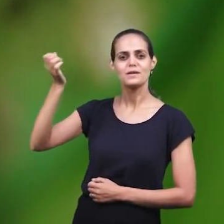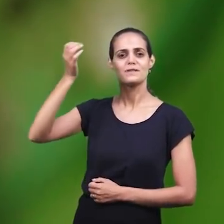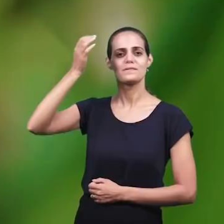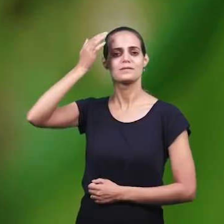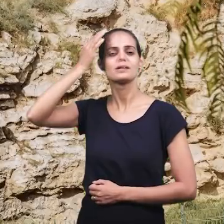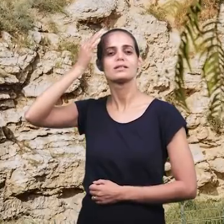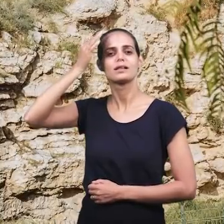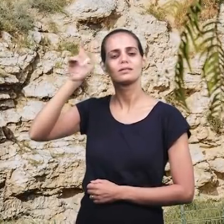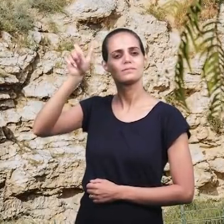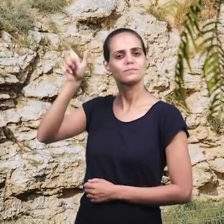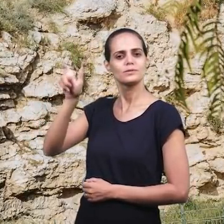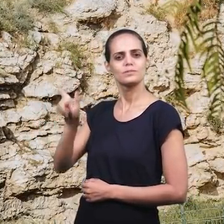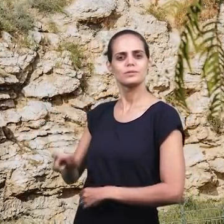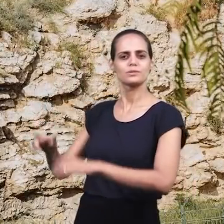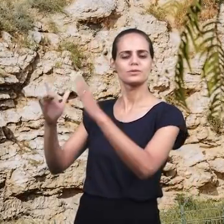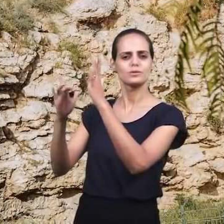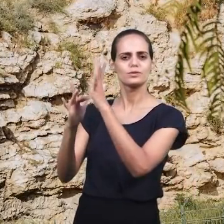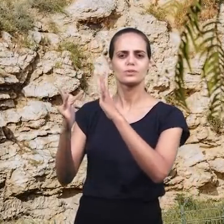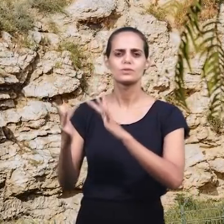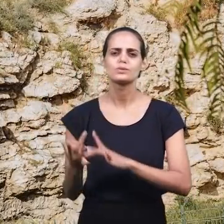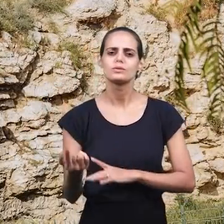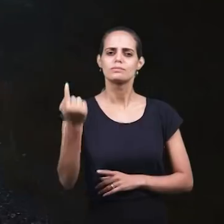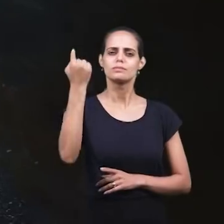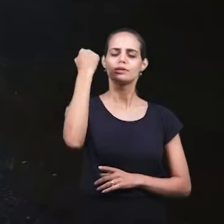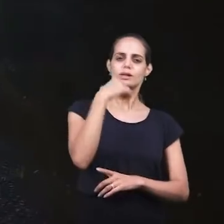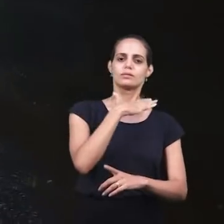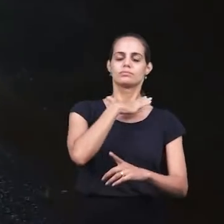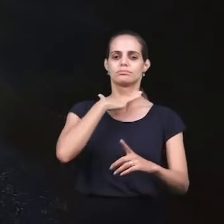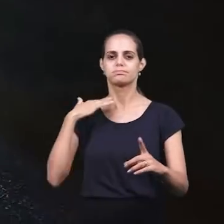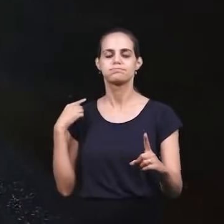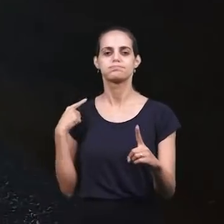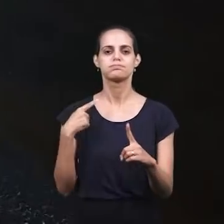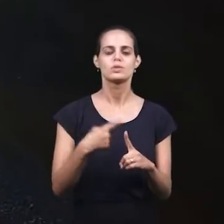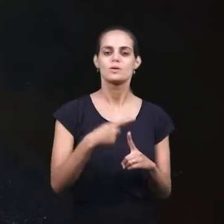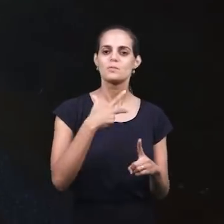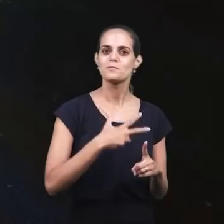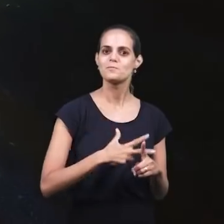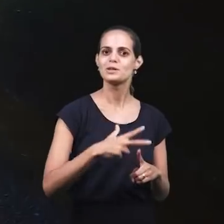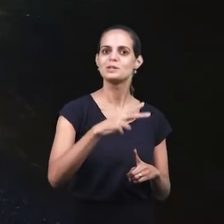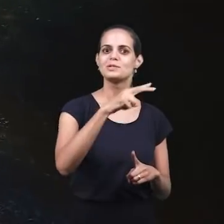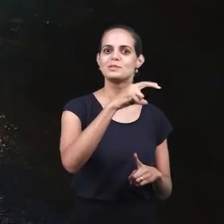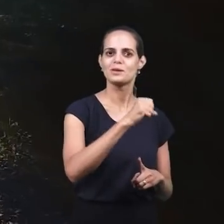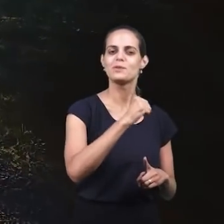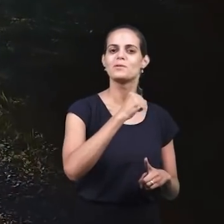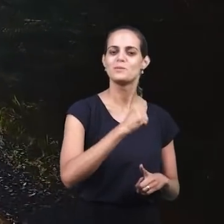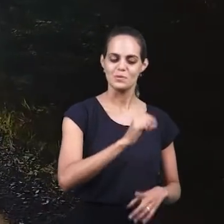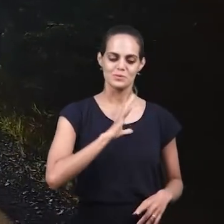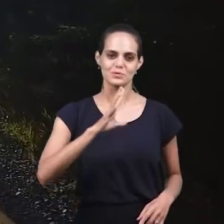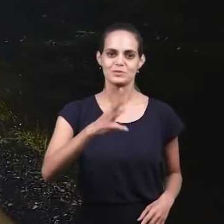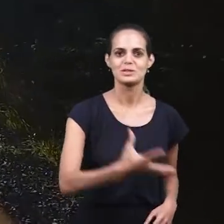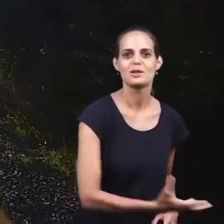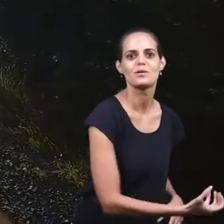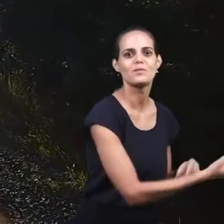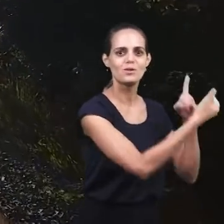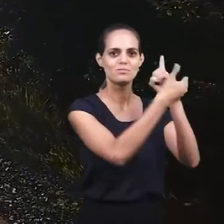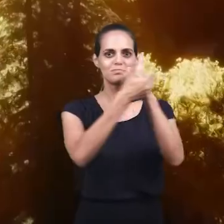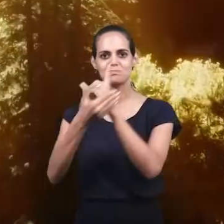reveladas em Jesus, cuja morte lá na cruz nos tirou da perdição com